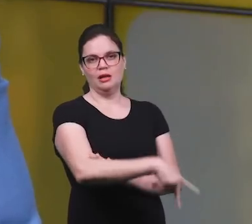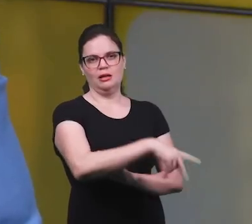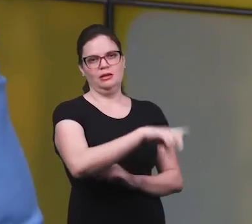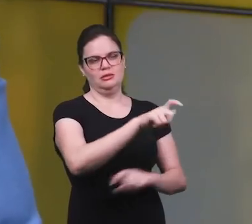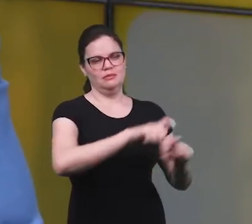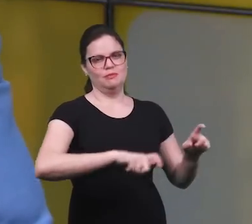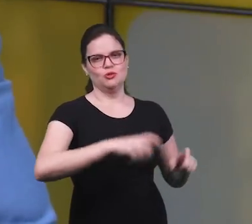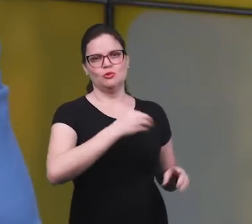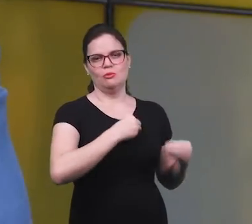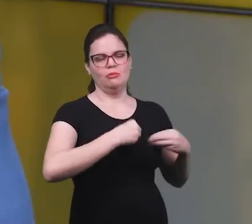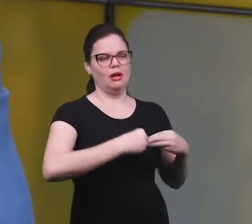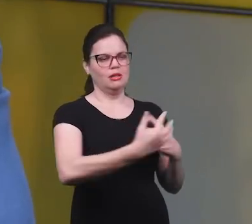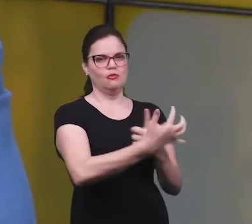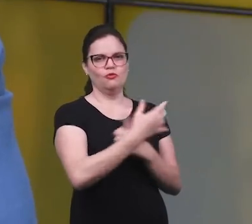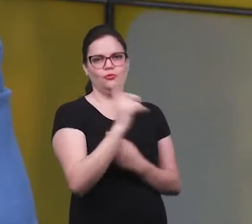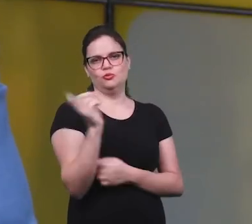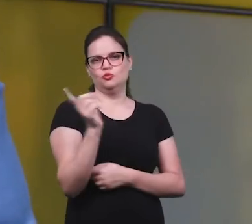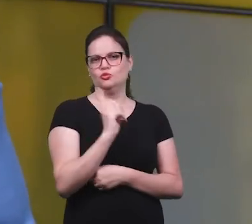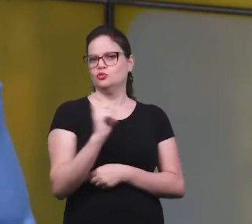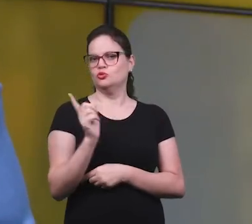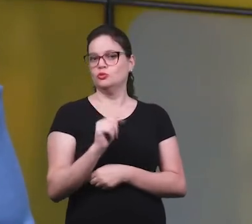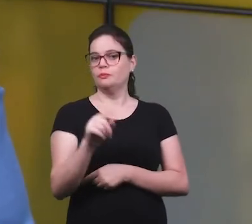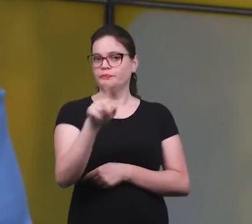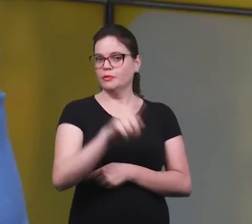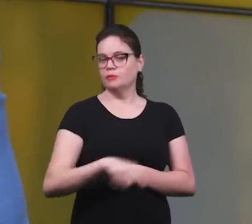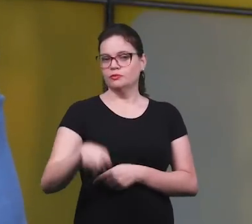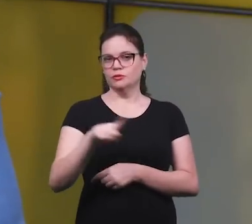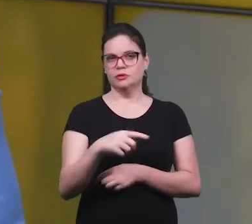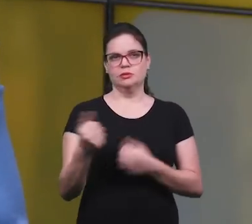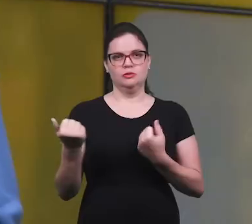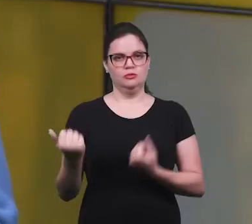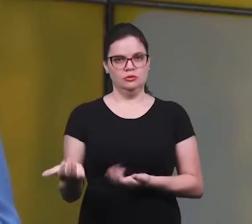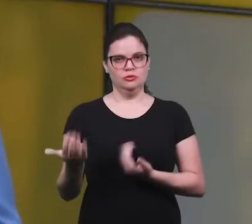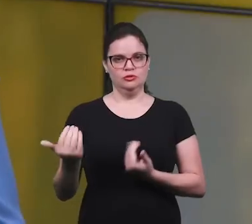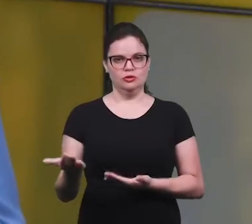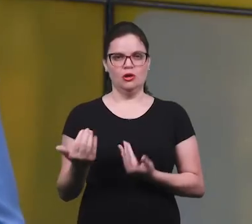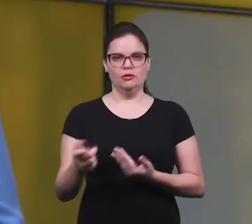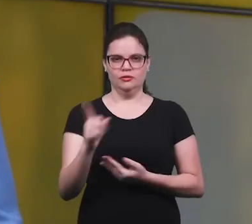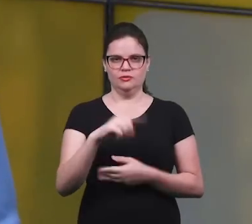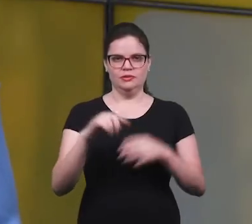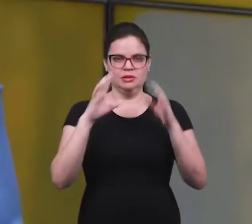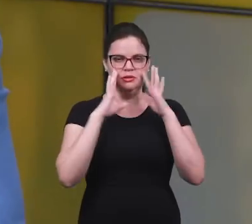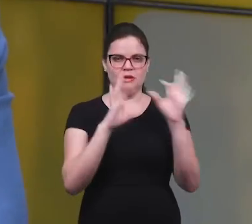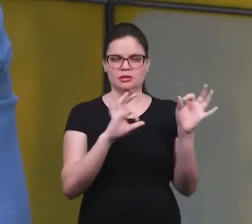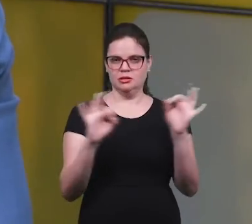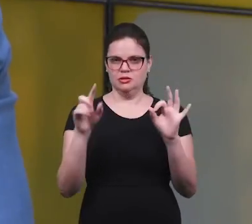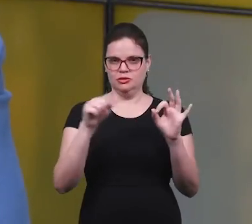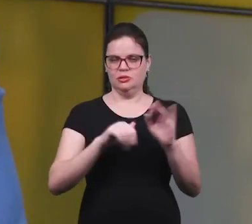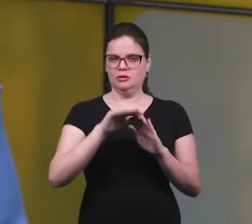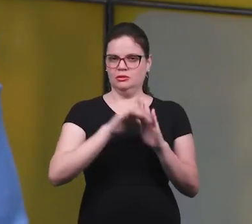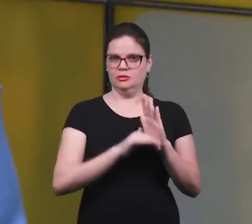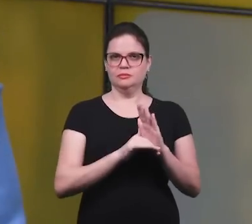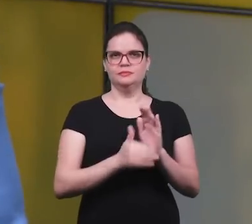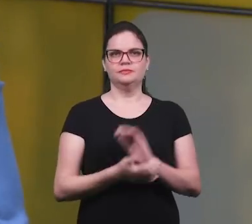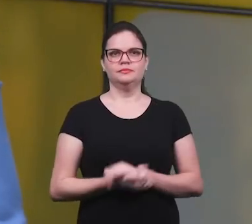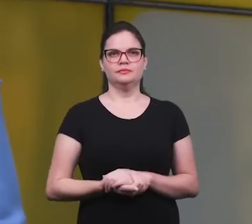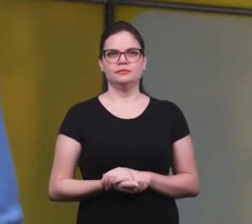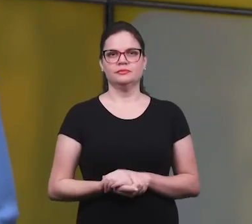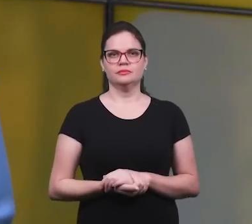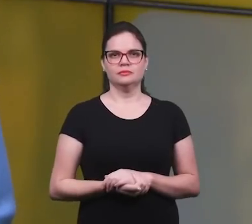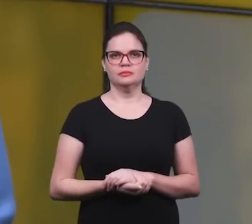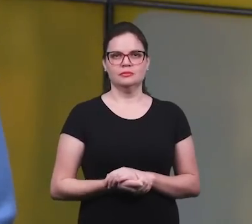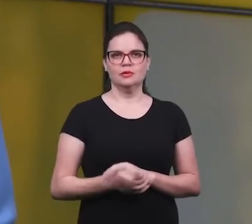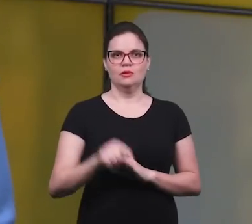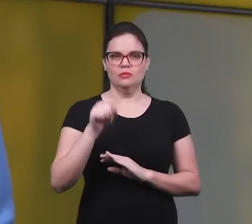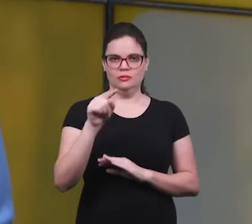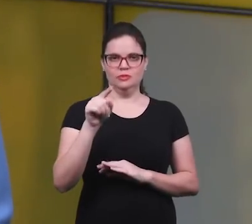mundana do que é o casamento. Então, para muitos jovens que até podem estar assistindo esse programa, querido jovem, o